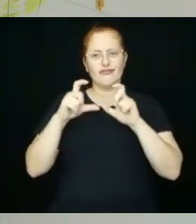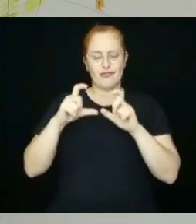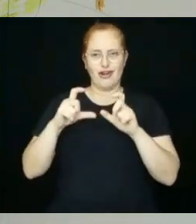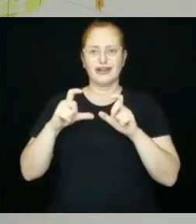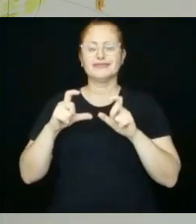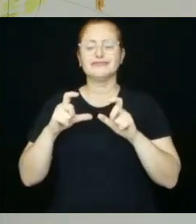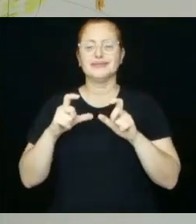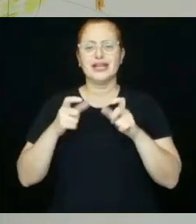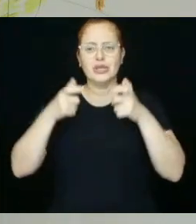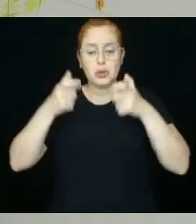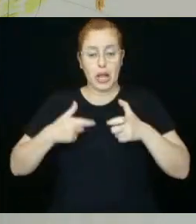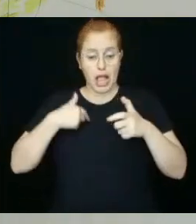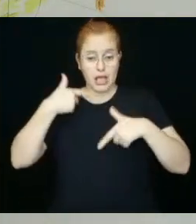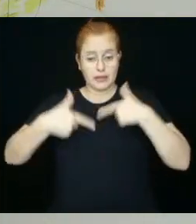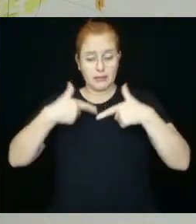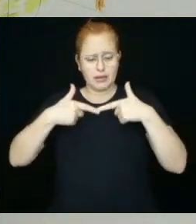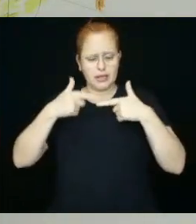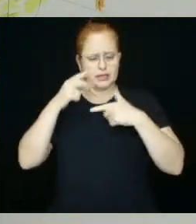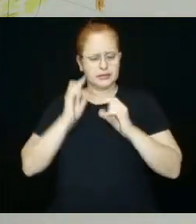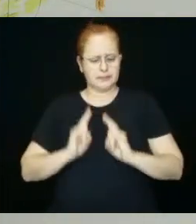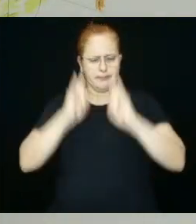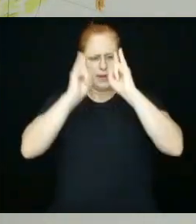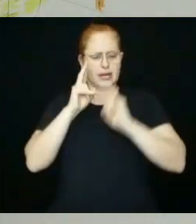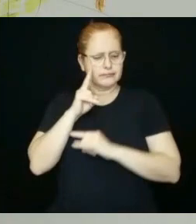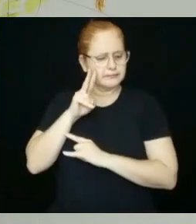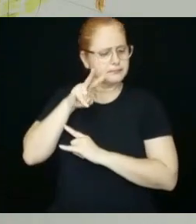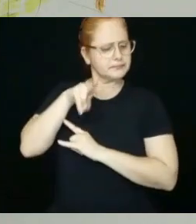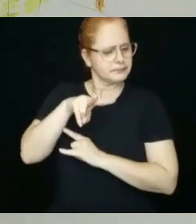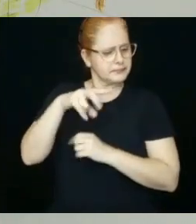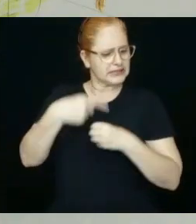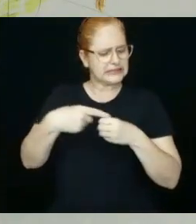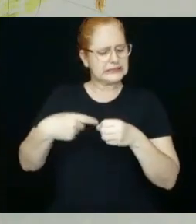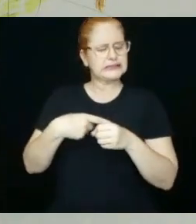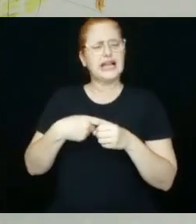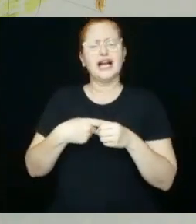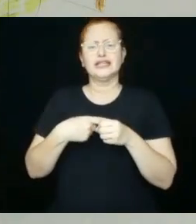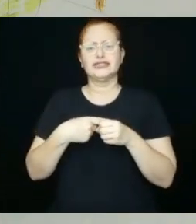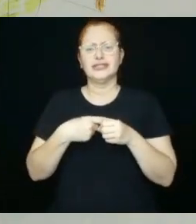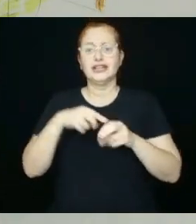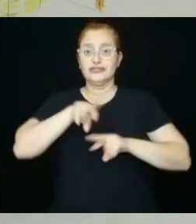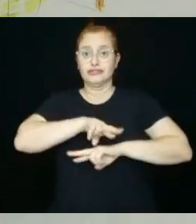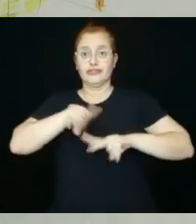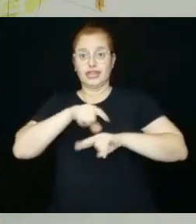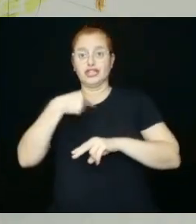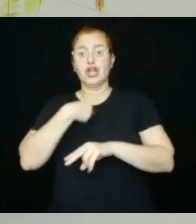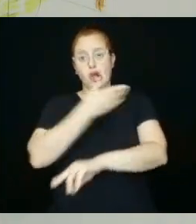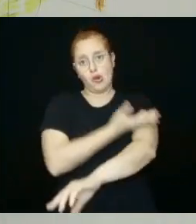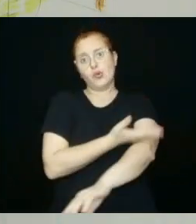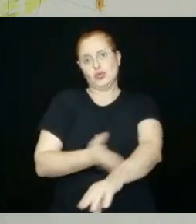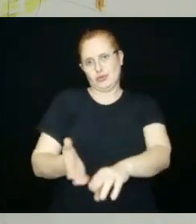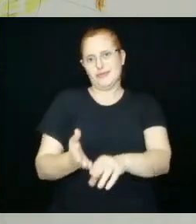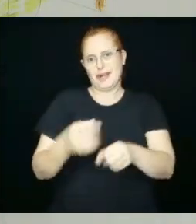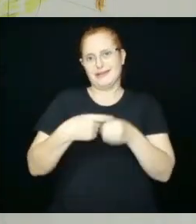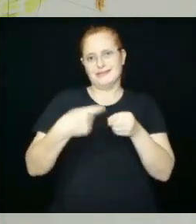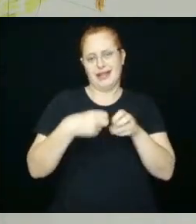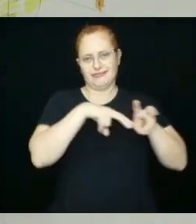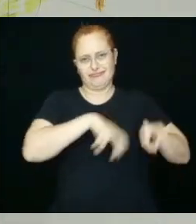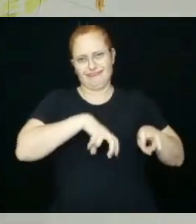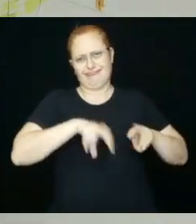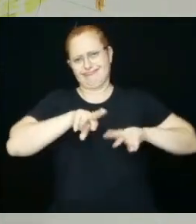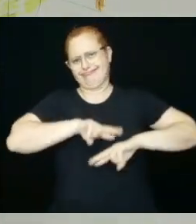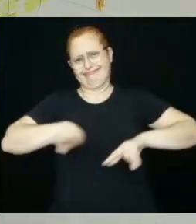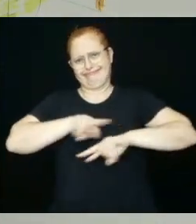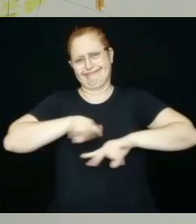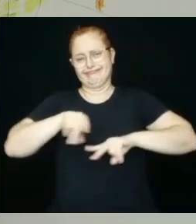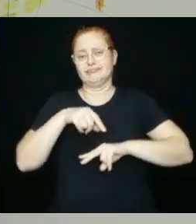lugarzinho que eu trabalhava, olhando de cima essa cidade totalmente diferente do que eu estava acostumado a ver. Uhum. Então,